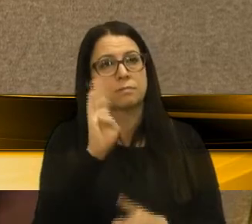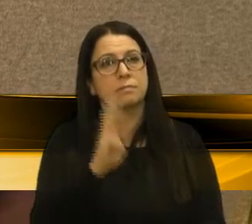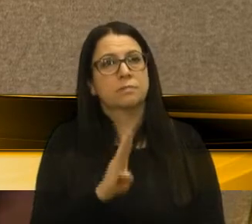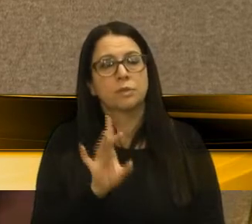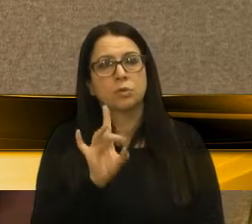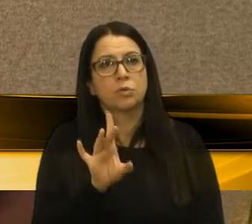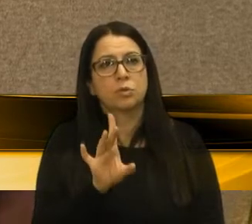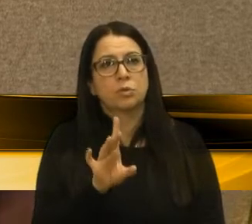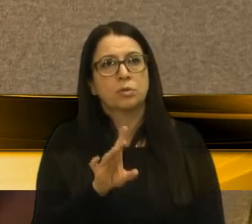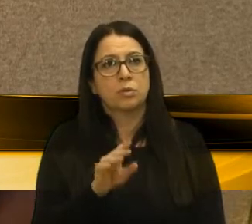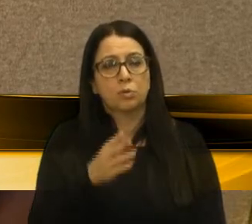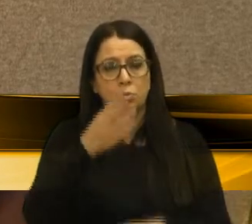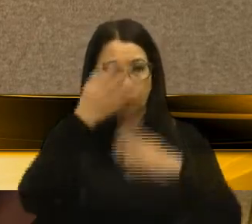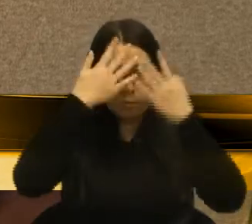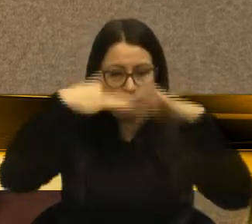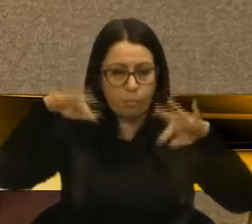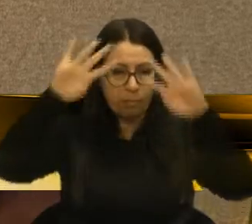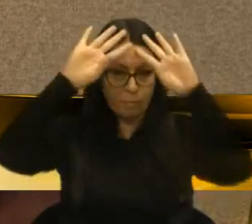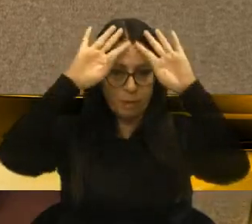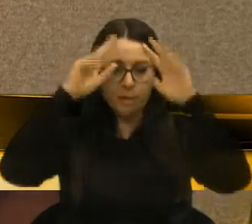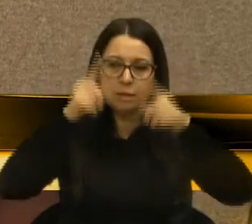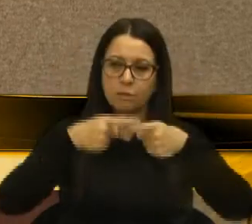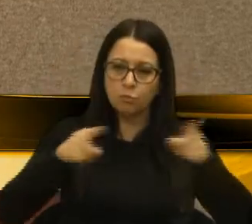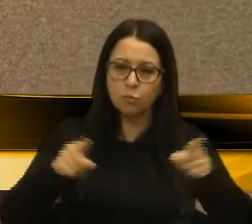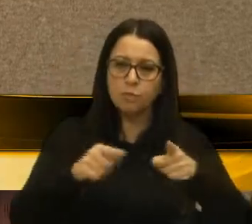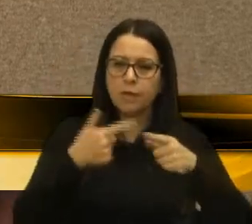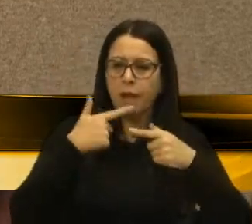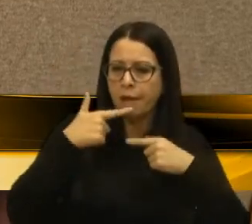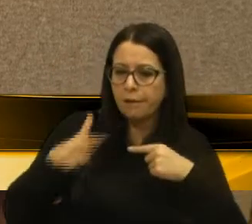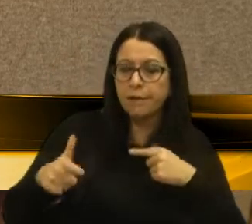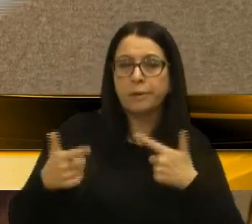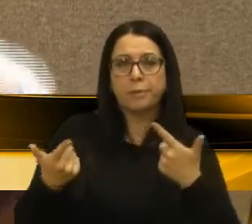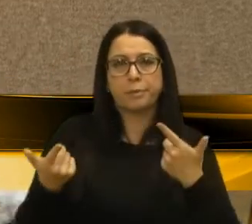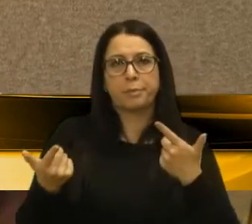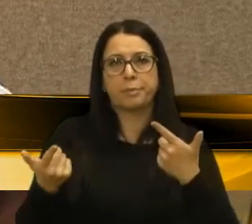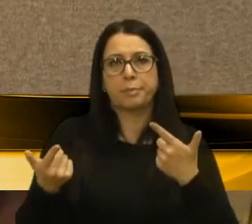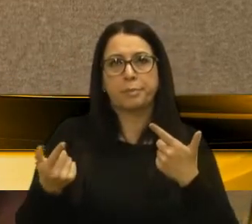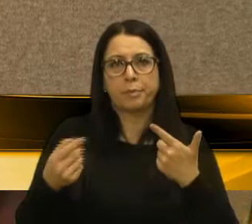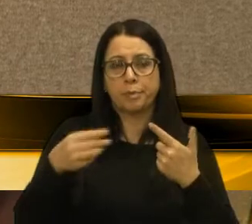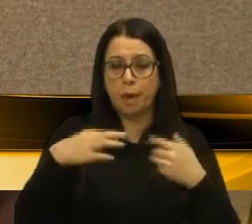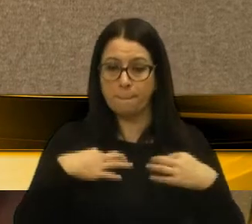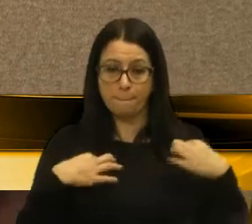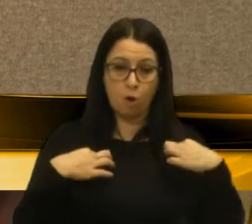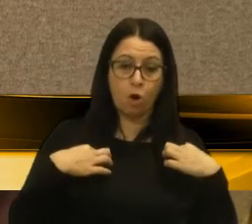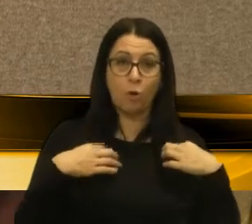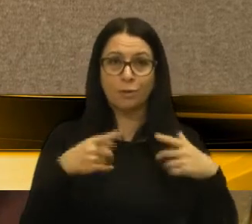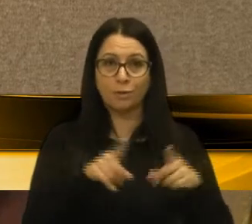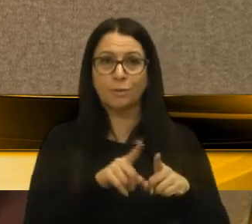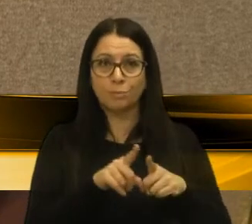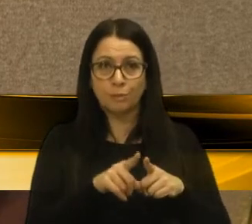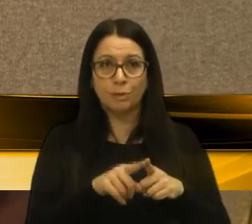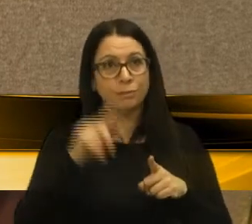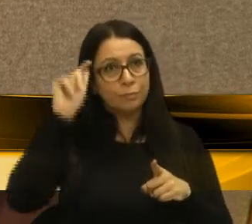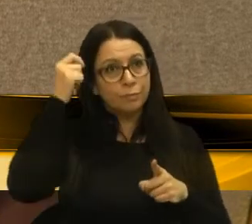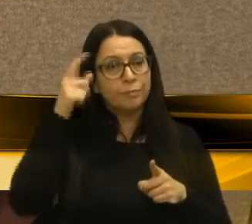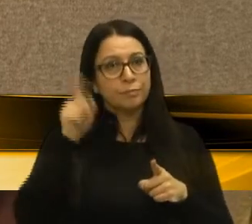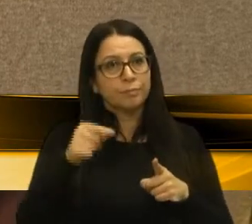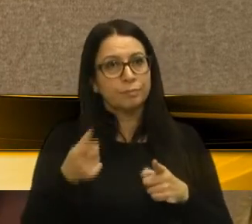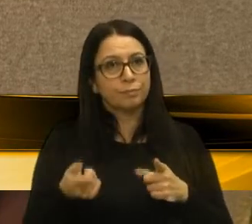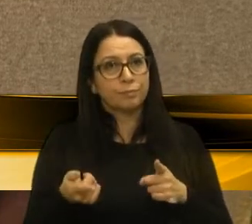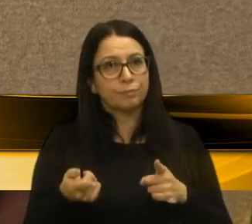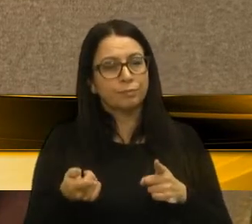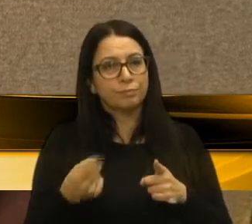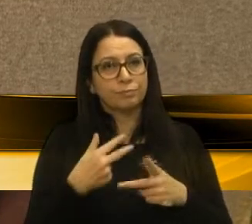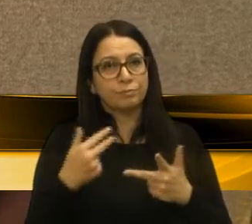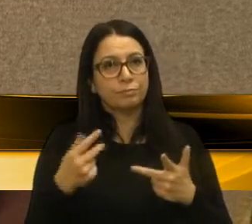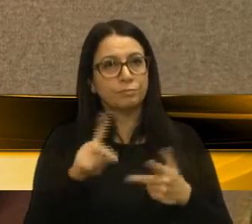só com a Ubanda, mas a música, o linguajar, a moda, a própria moda também do negro é uma coisa